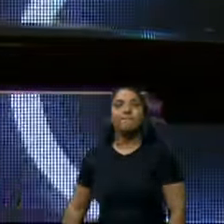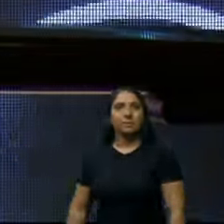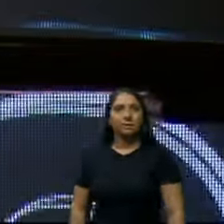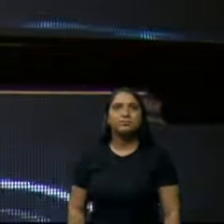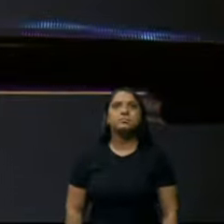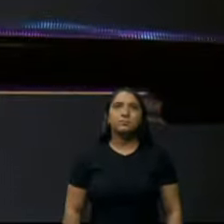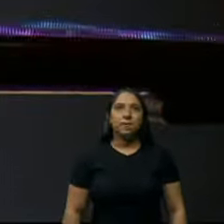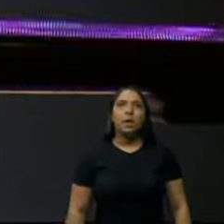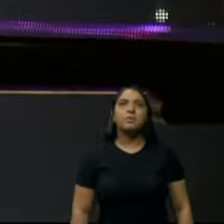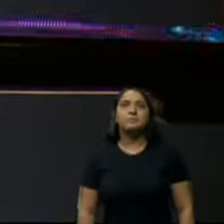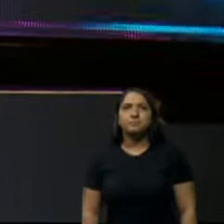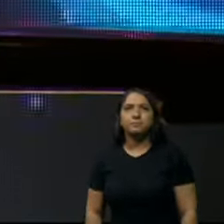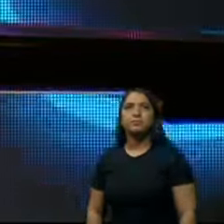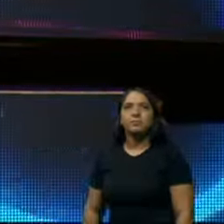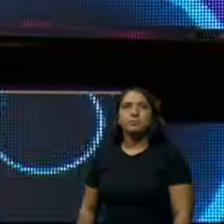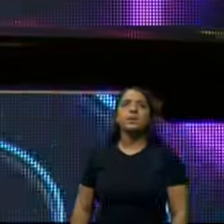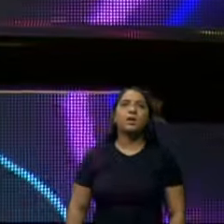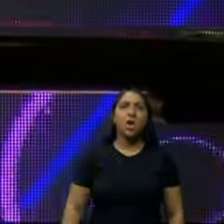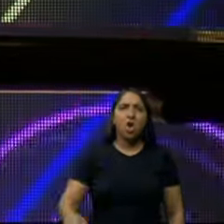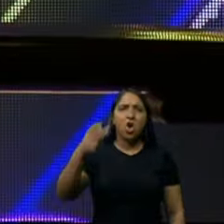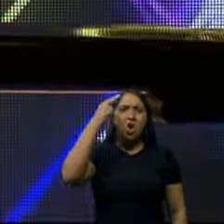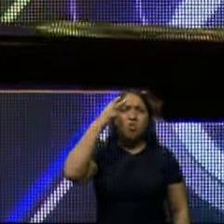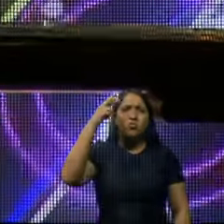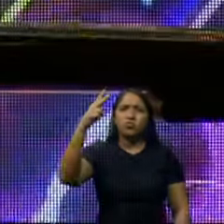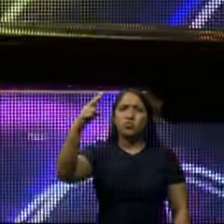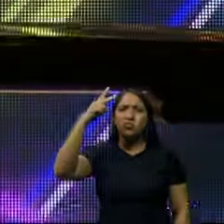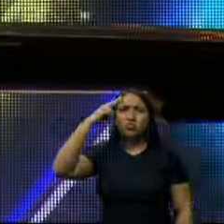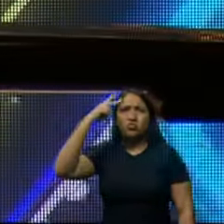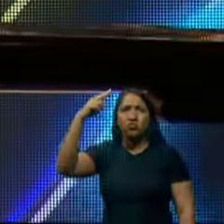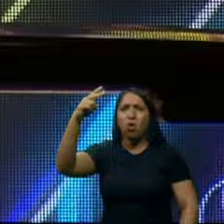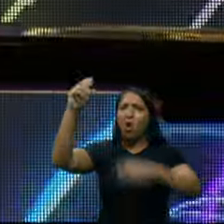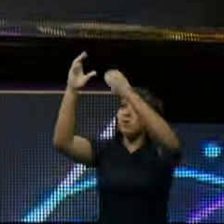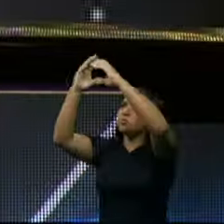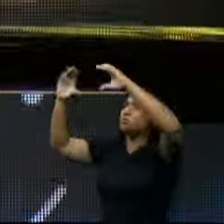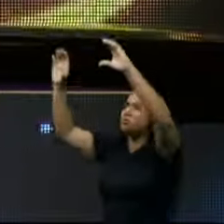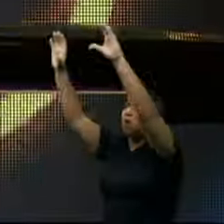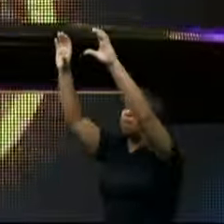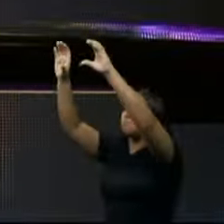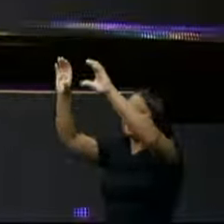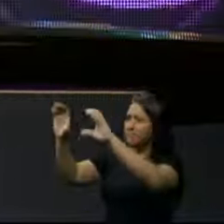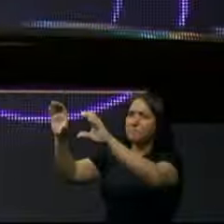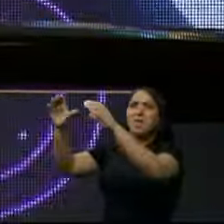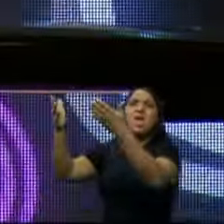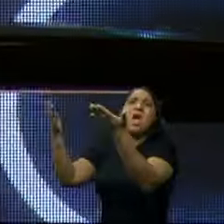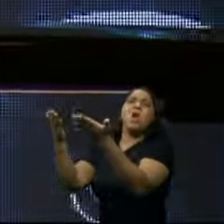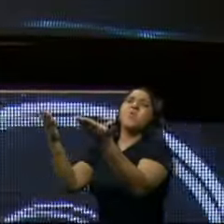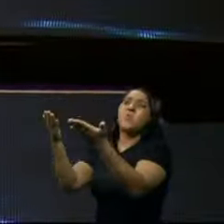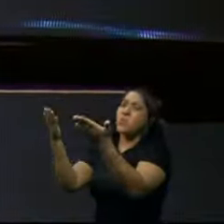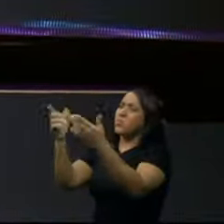revisões tios Elze São sobre nós e